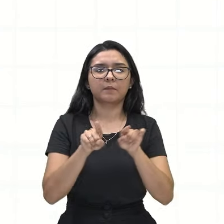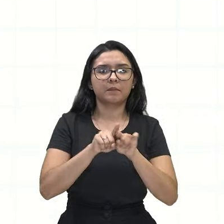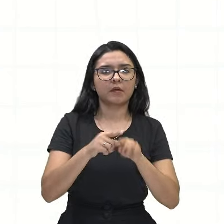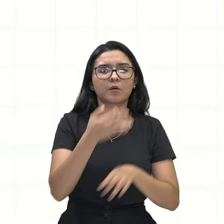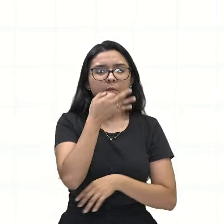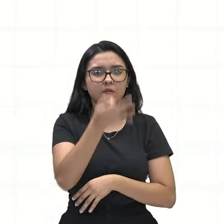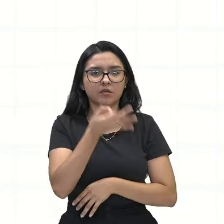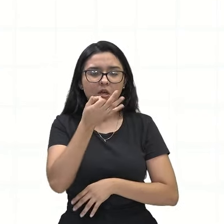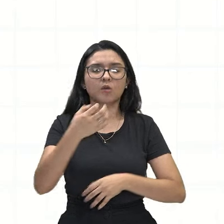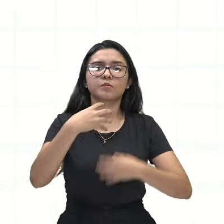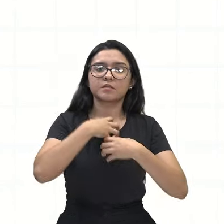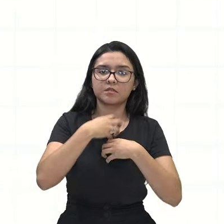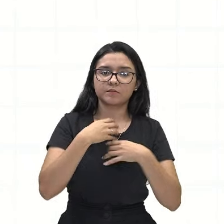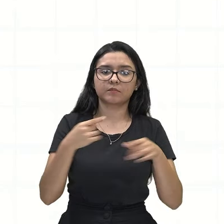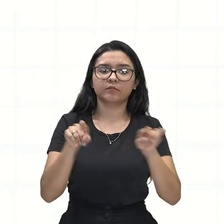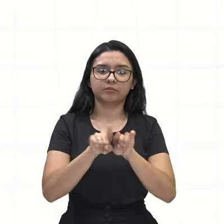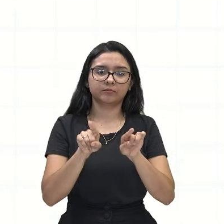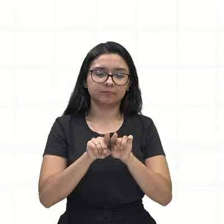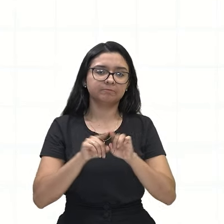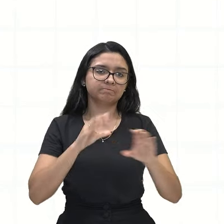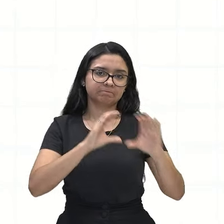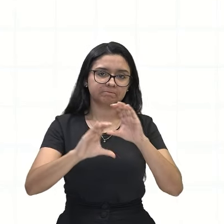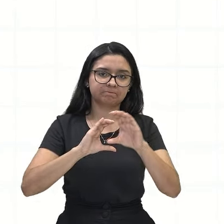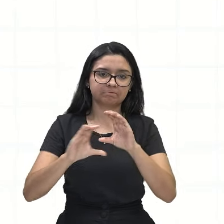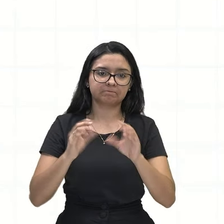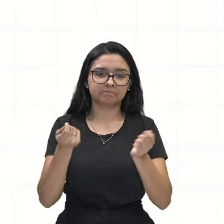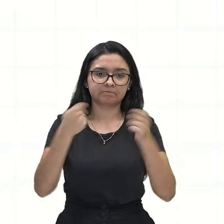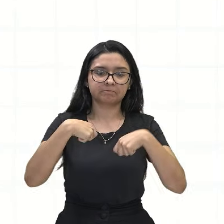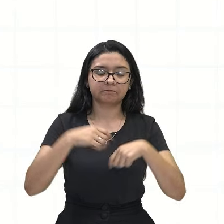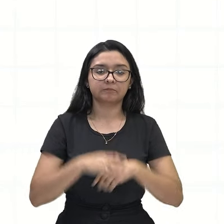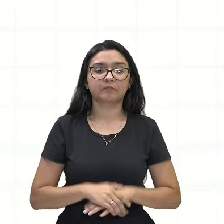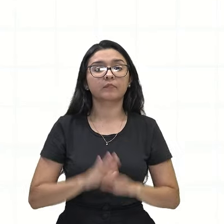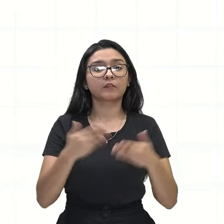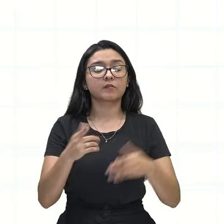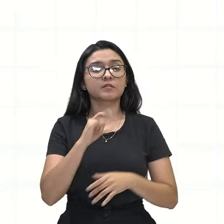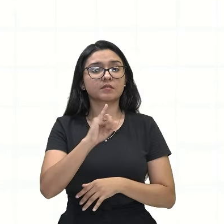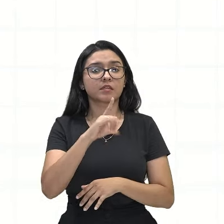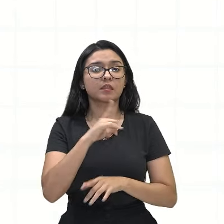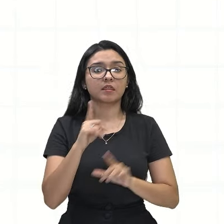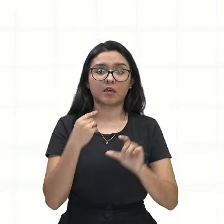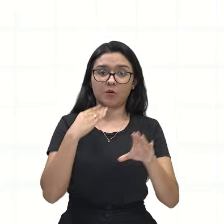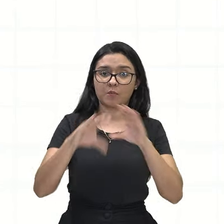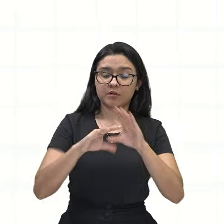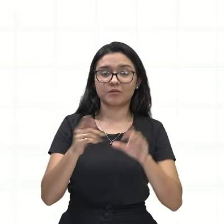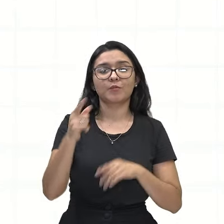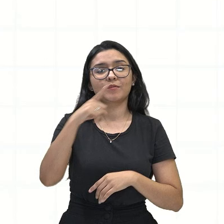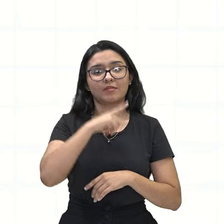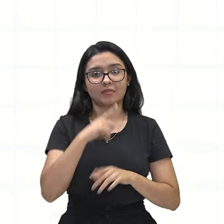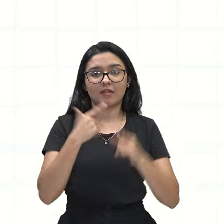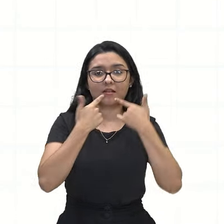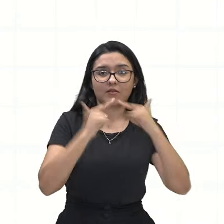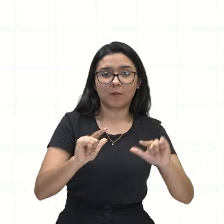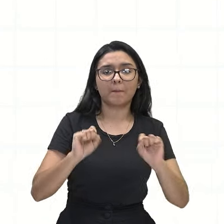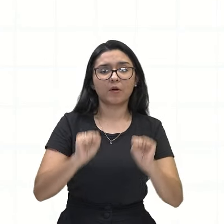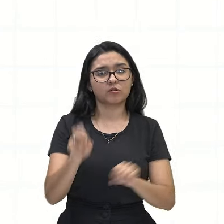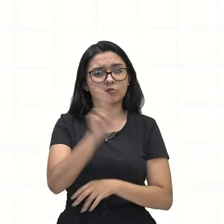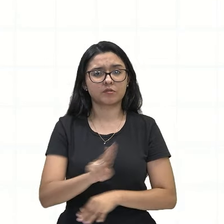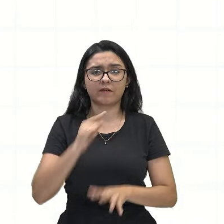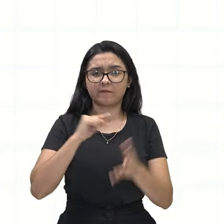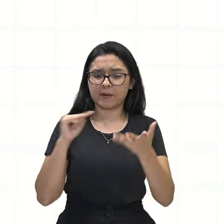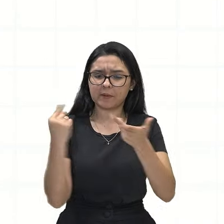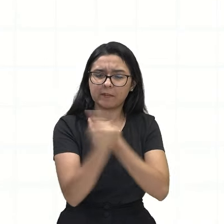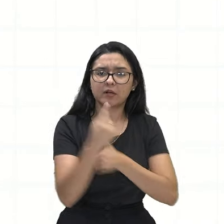está relacionada aos fenômenos comunicativos. Onde há comunicação, há linguagem. Podemos usar inúmeros tipos de